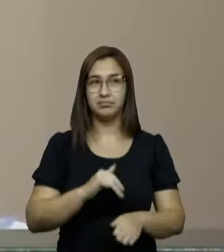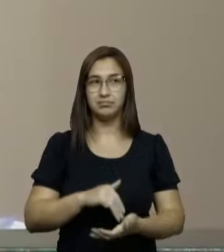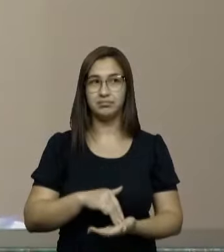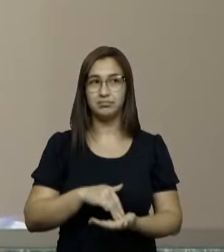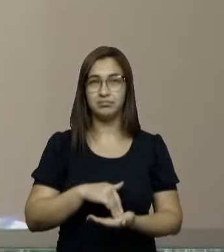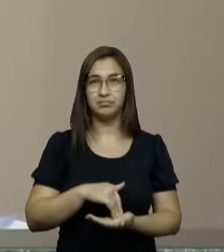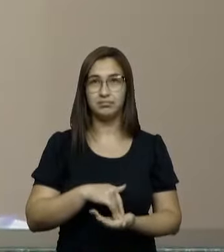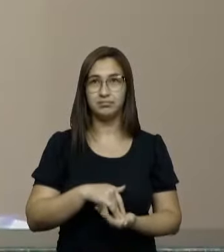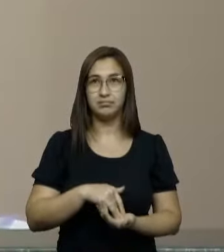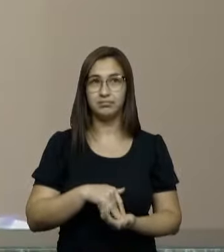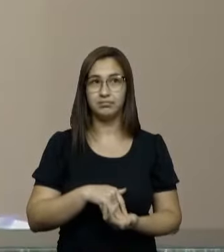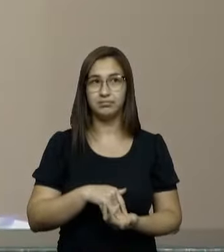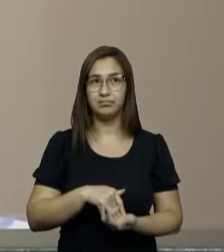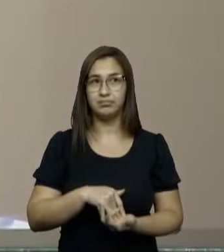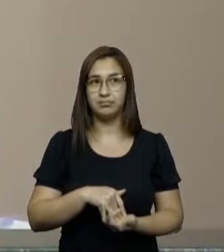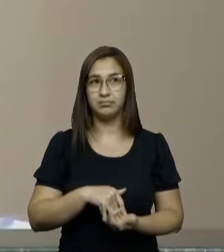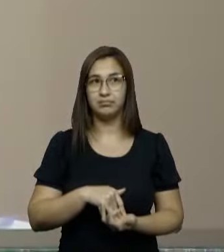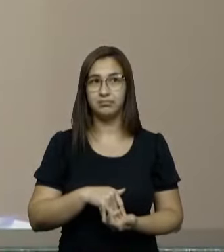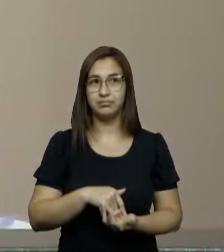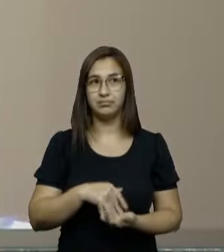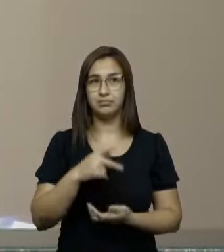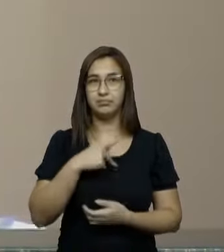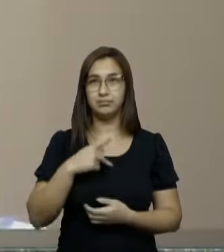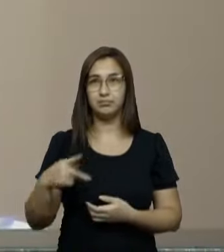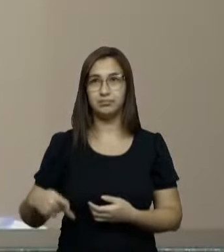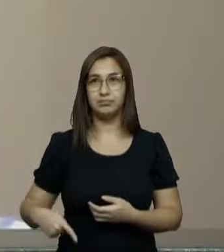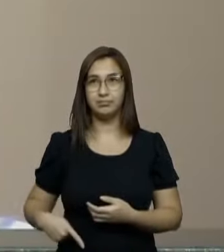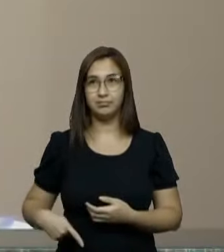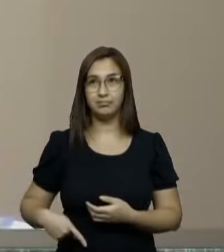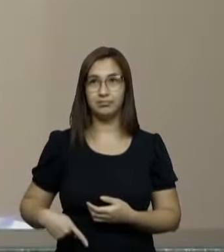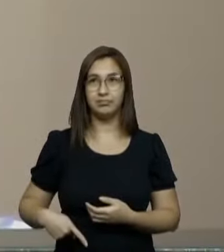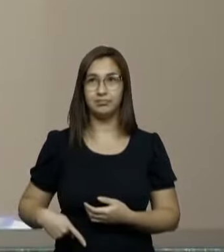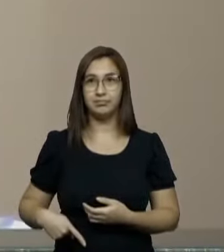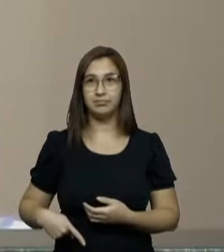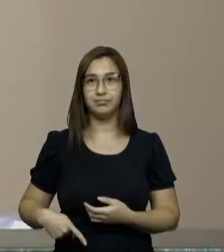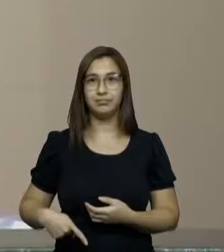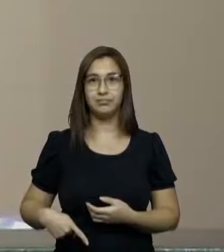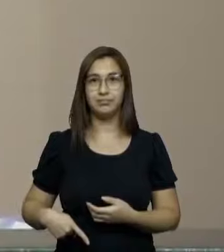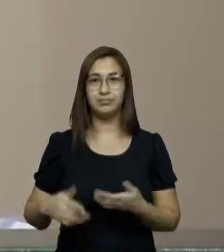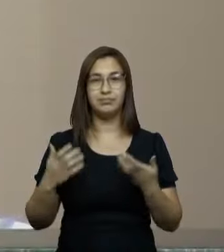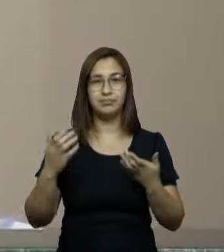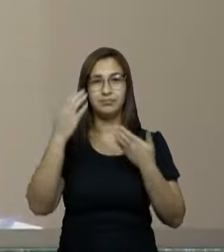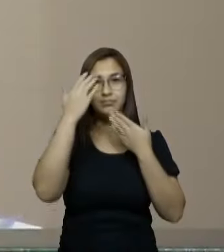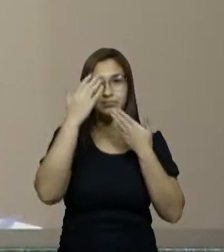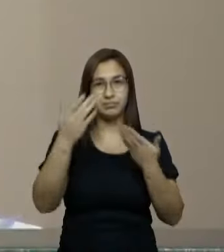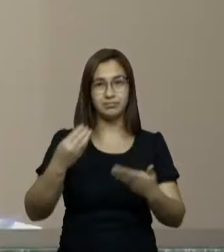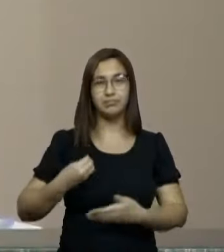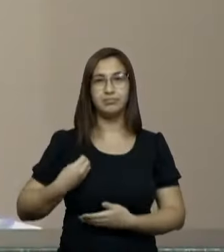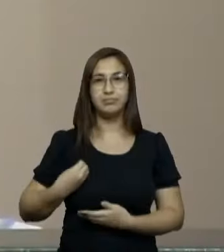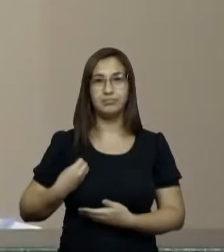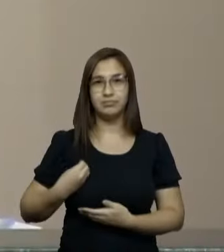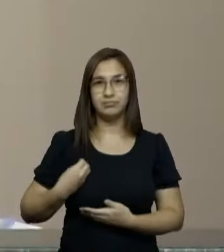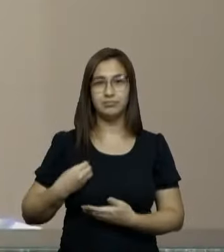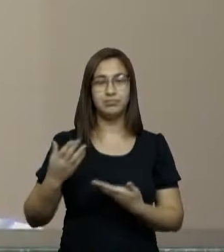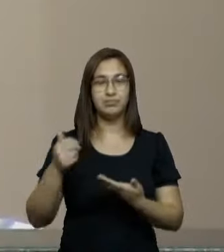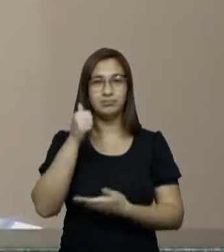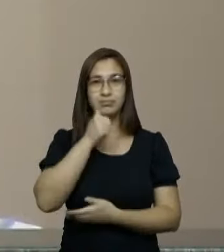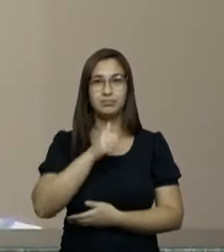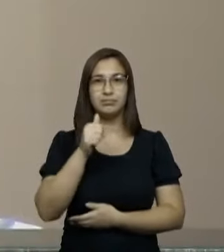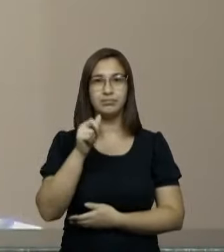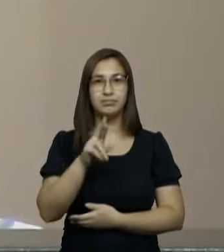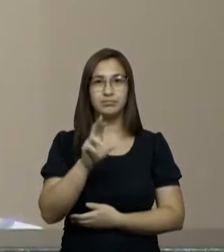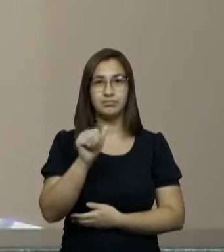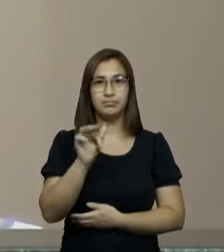ordem, questão de ordem, senhor presidente. Fernando? Questão de ordem, só Fernando. Gostaria de agradecer a presença da doutora Rafaela, doutora Daiane